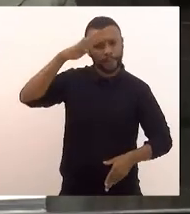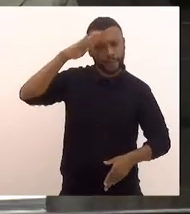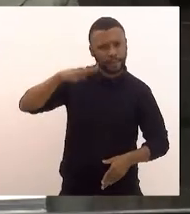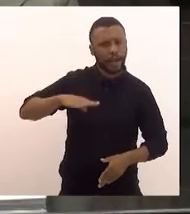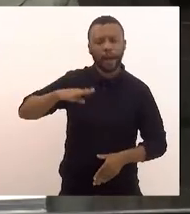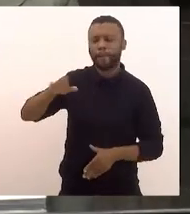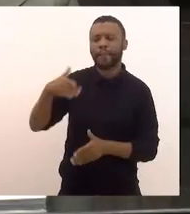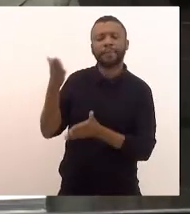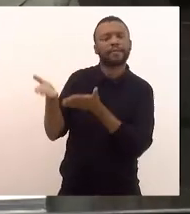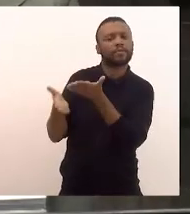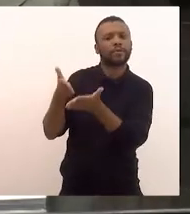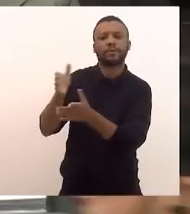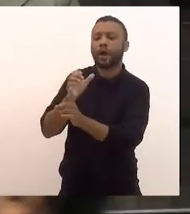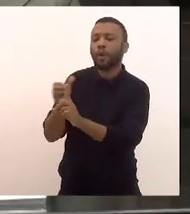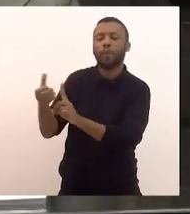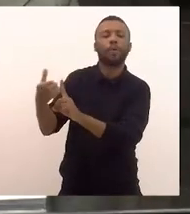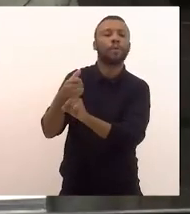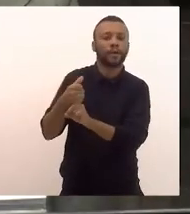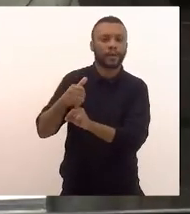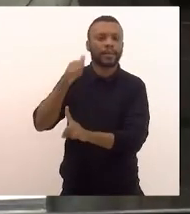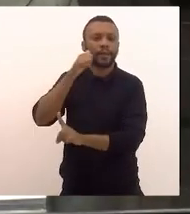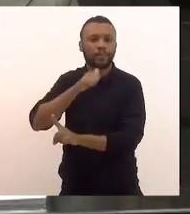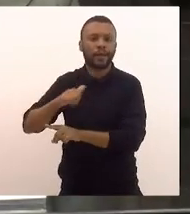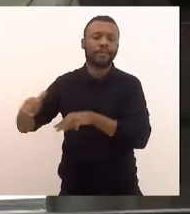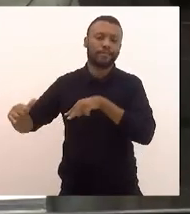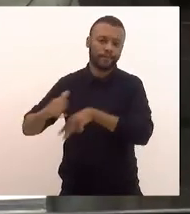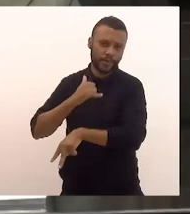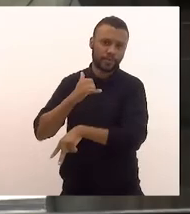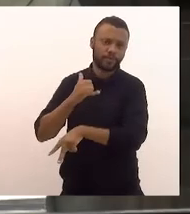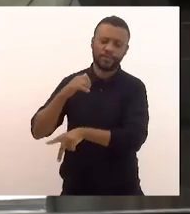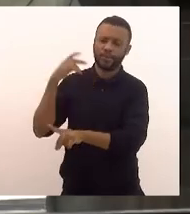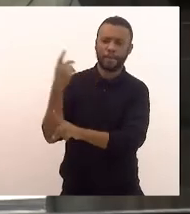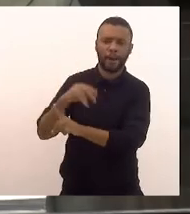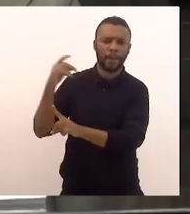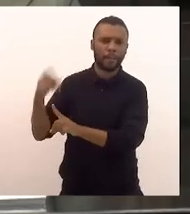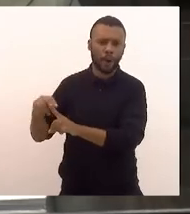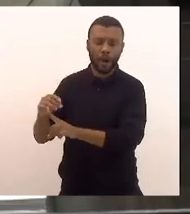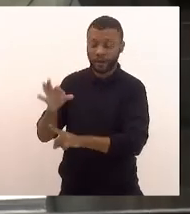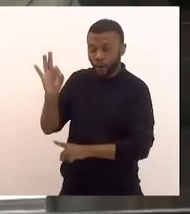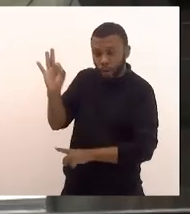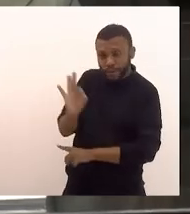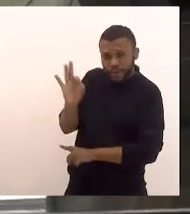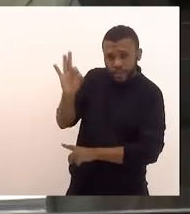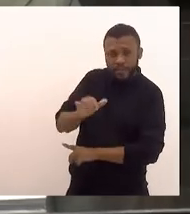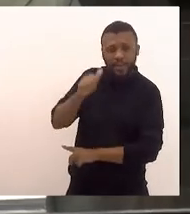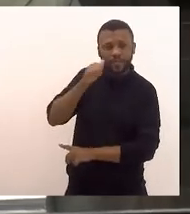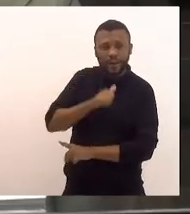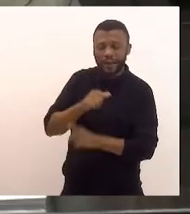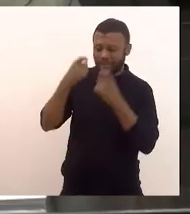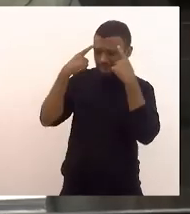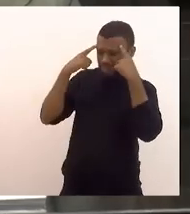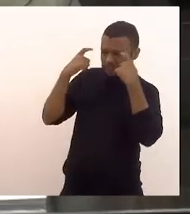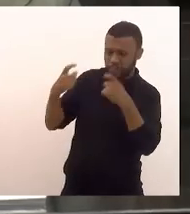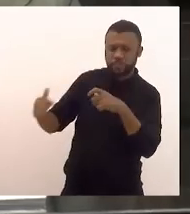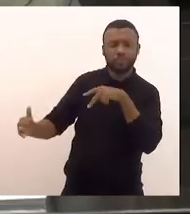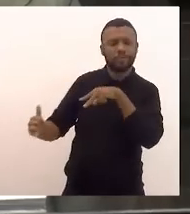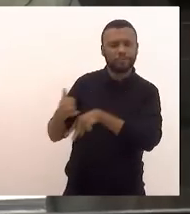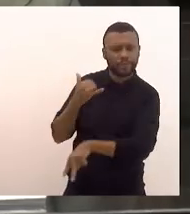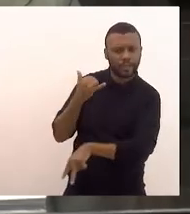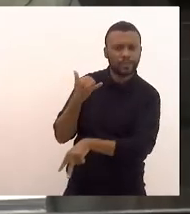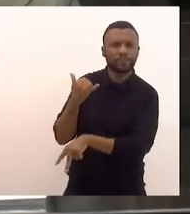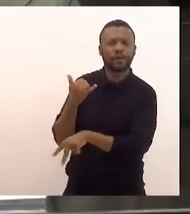mulher vítima de violência uma vez que os índios né dá em relação às Mulheres vítimas de violência em relação ao seu atendimento